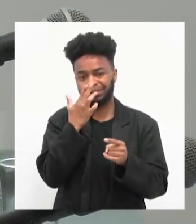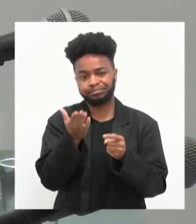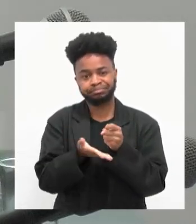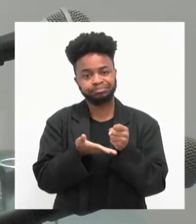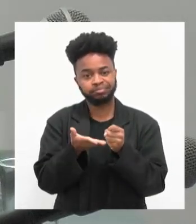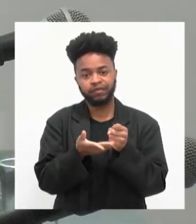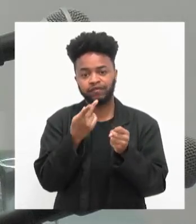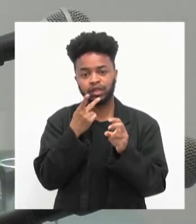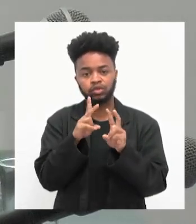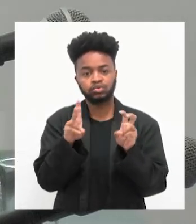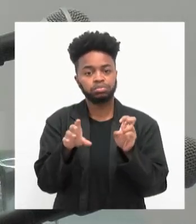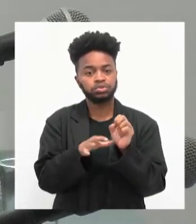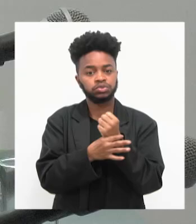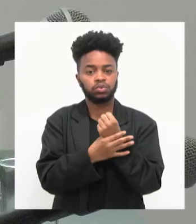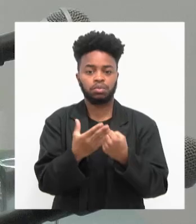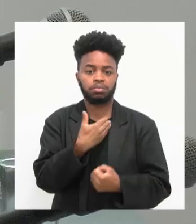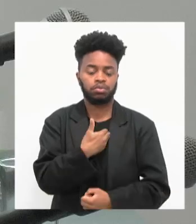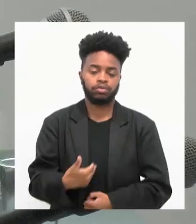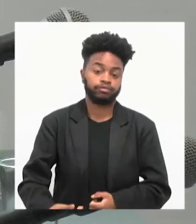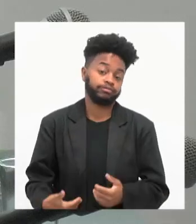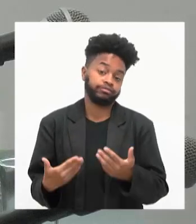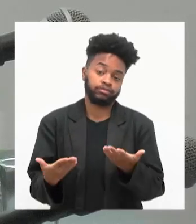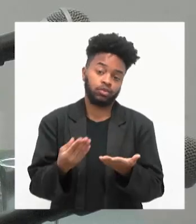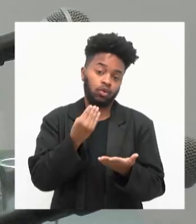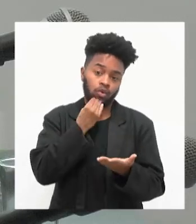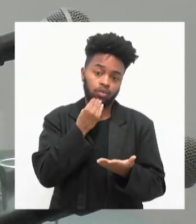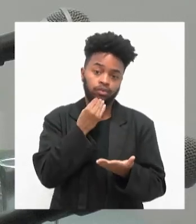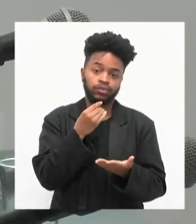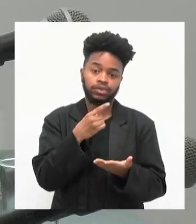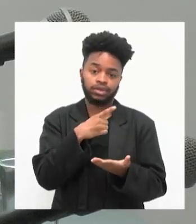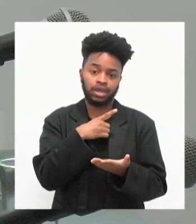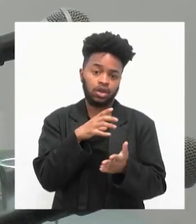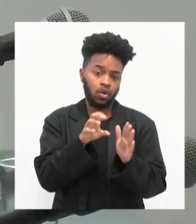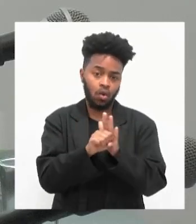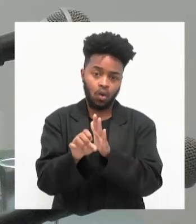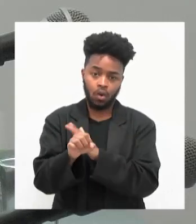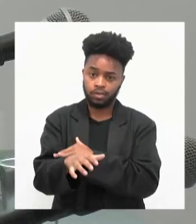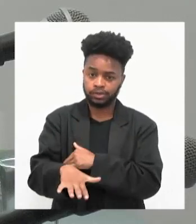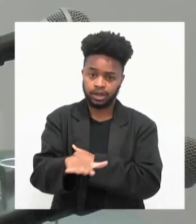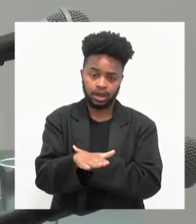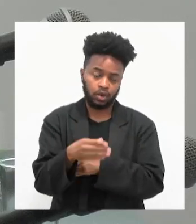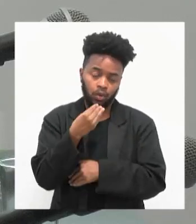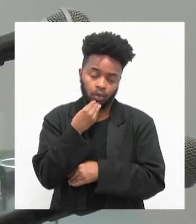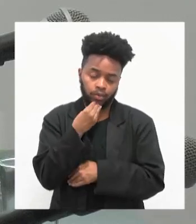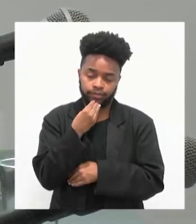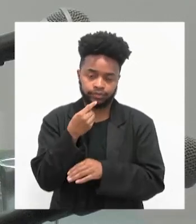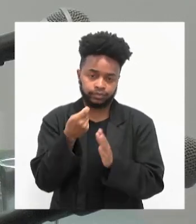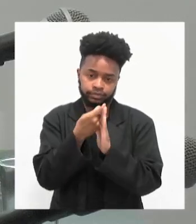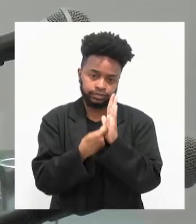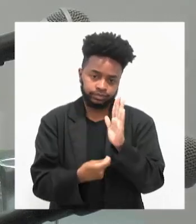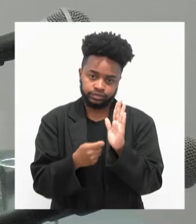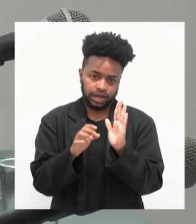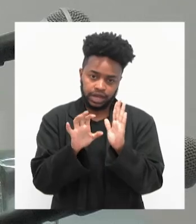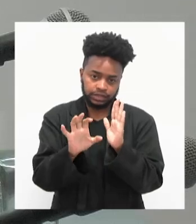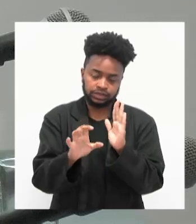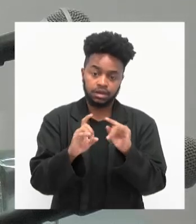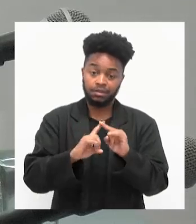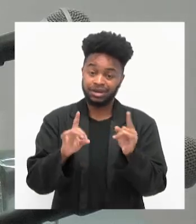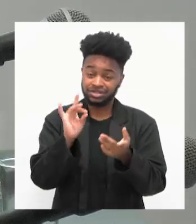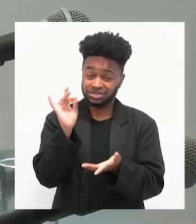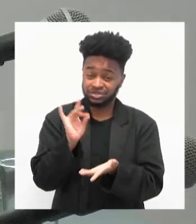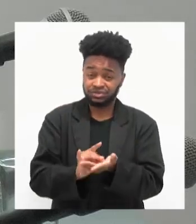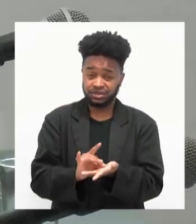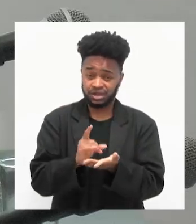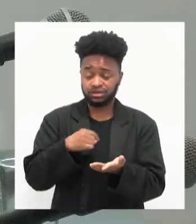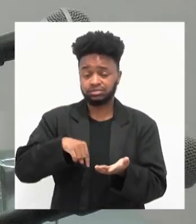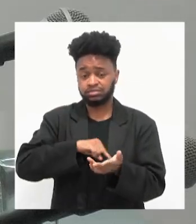falando sobre segurança pública. Então, claro, mancha criminal na área e tal. Lógico que o escopo é esse. Só que no fundo, a gente